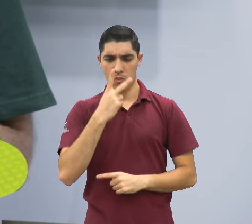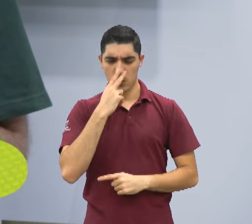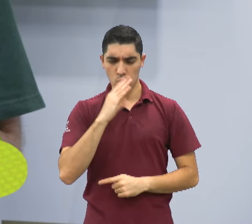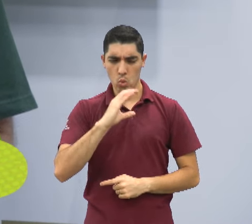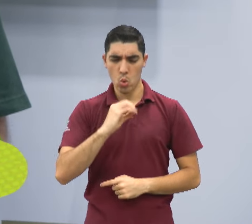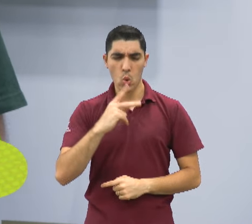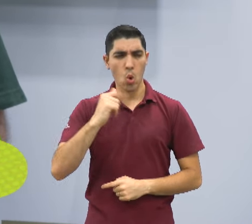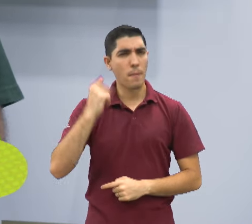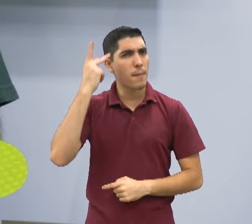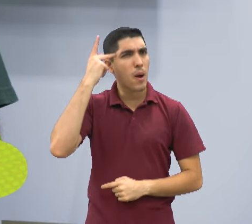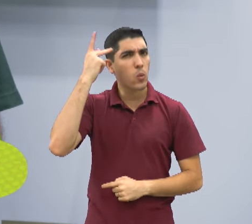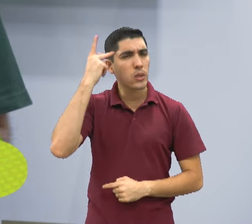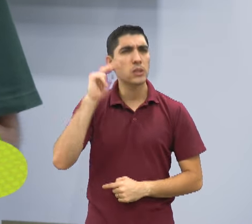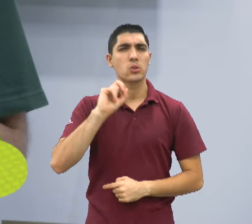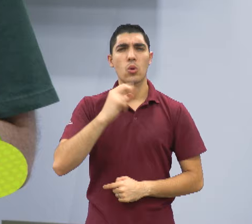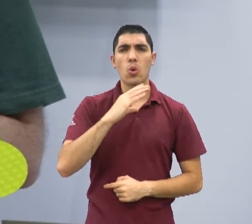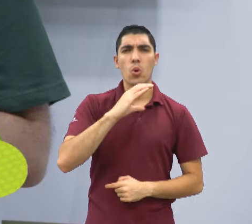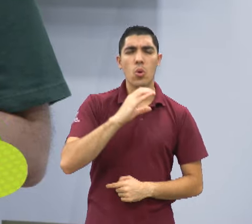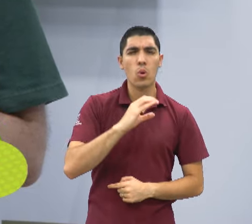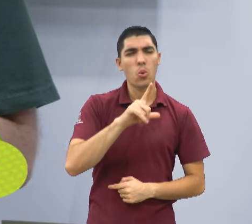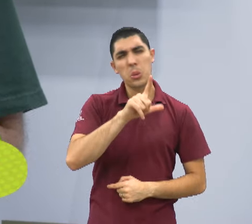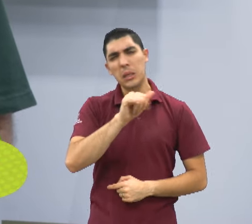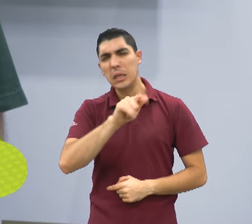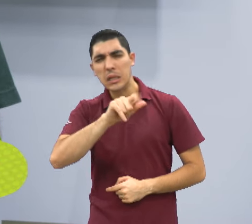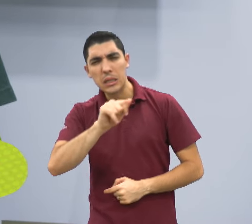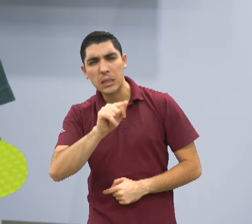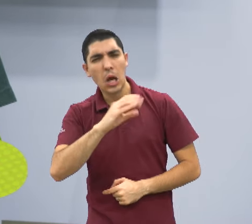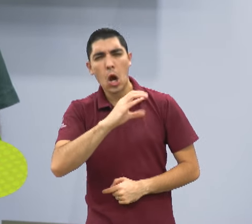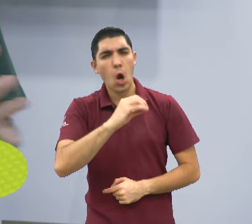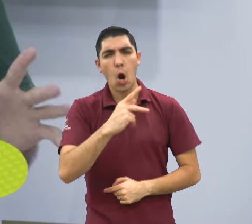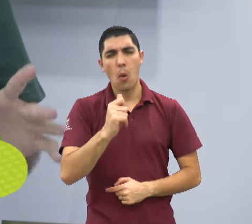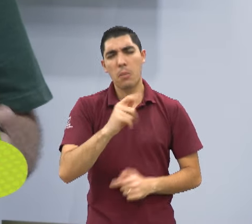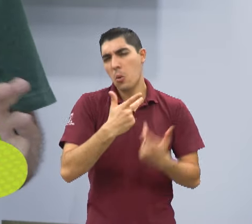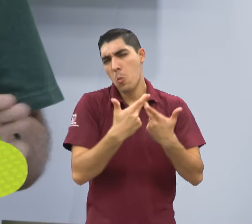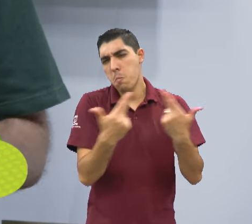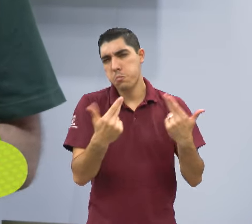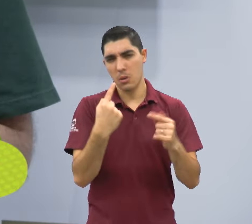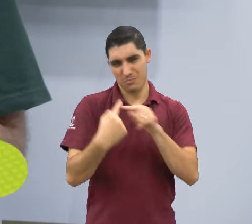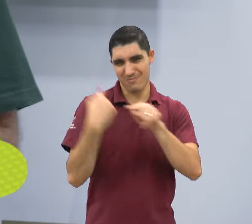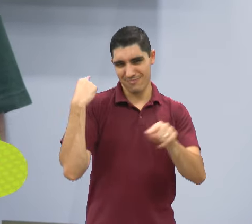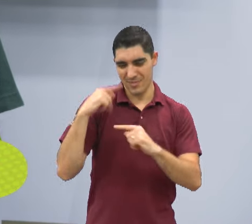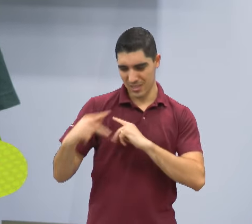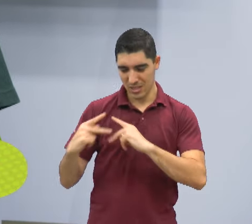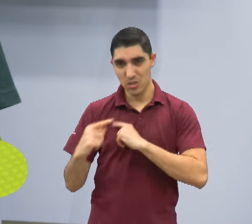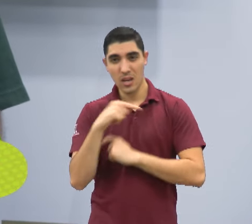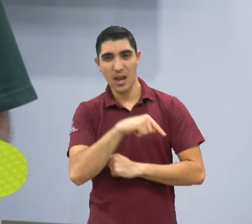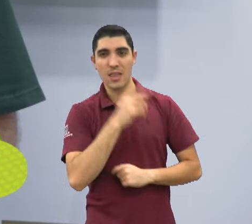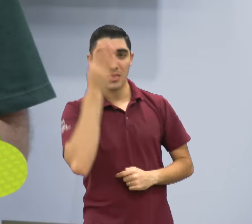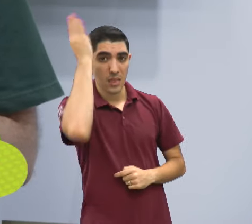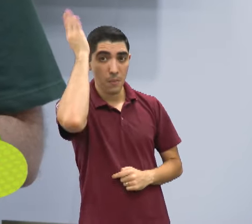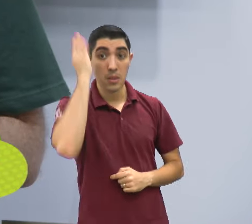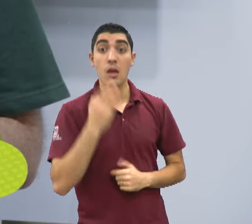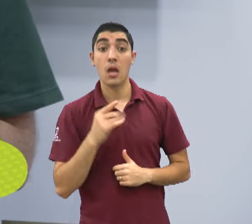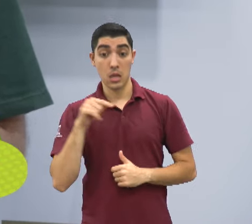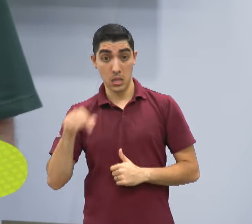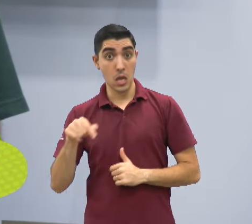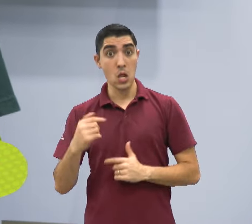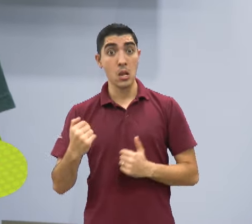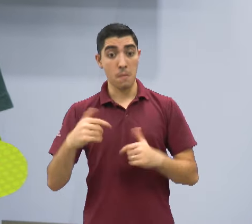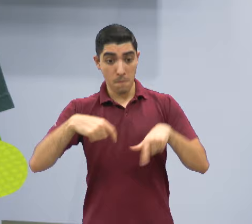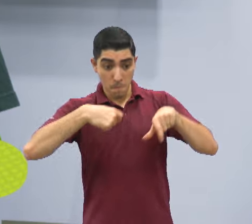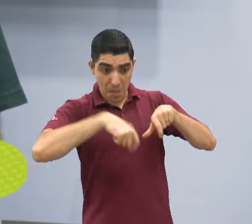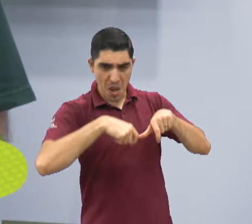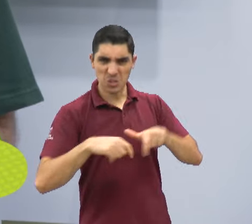da Copa da Liga, um negócio assim, né? Então, o Murilo, ele é pegador de pênaltis. Ele entrou para pegar pênaltis e conseguiu